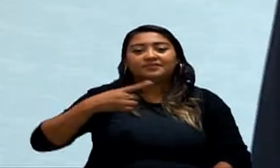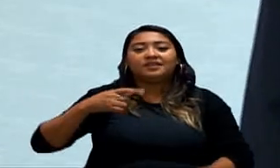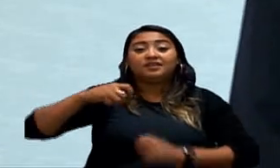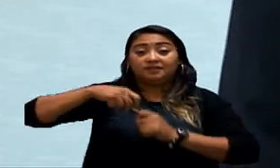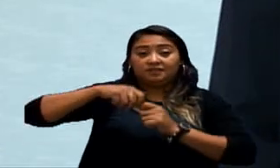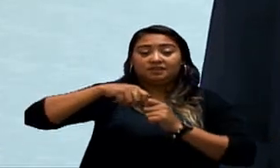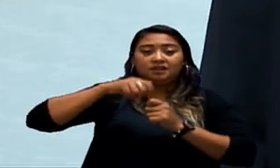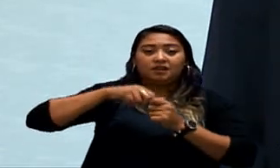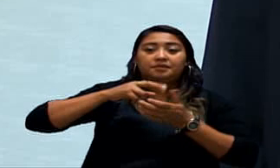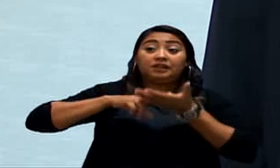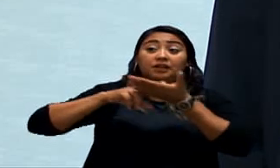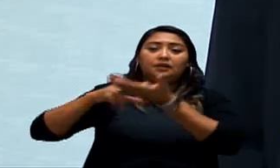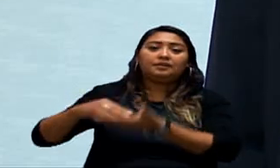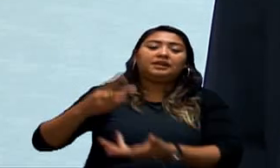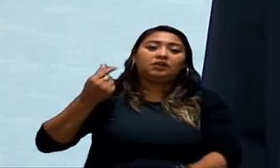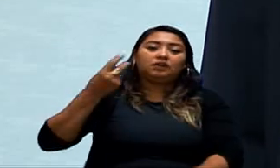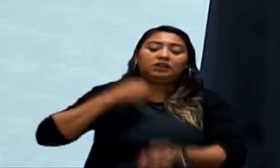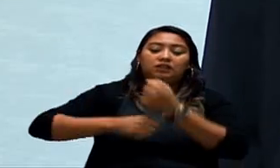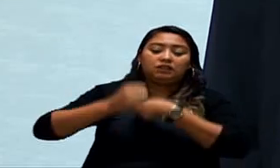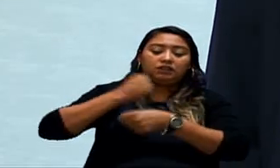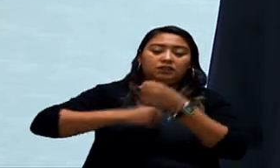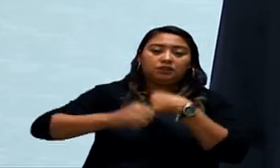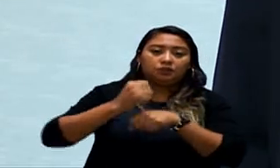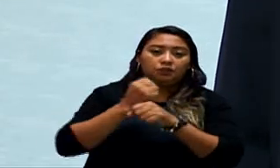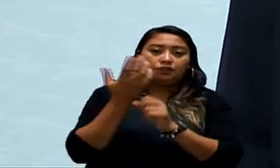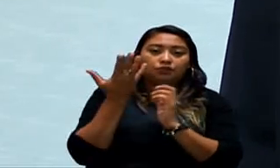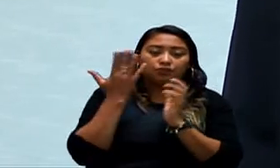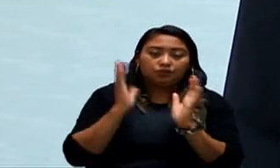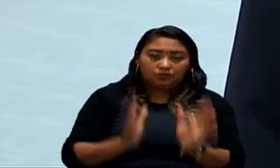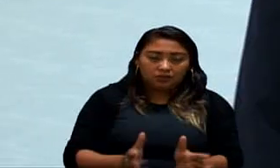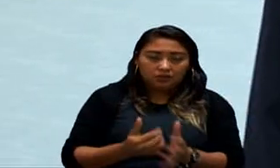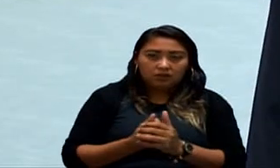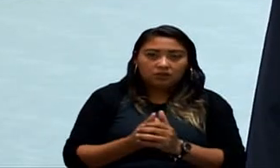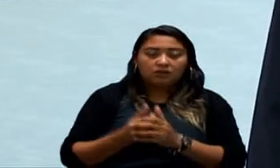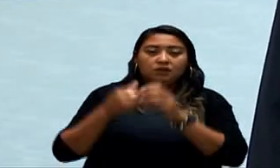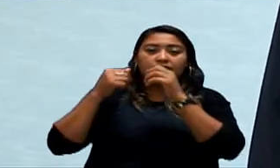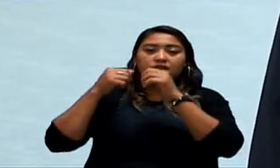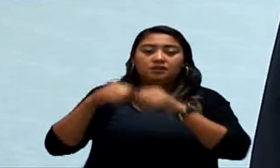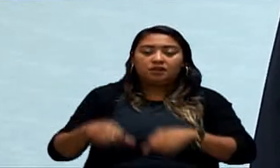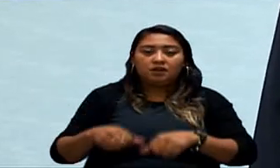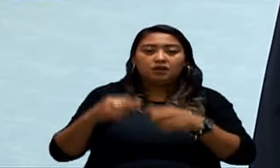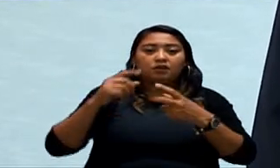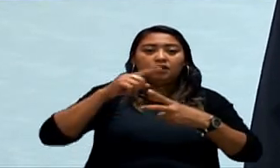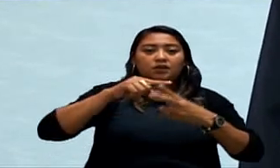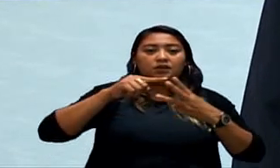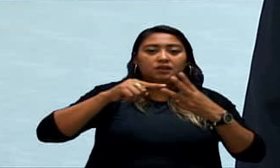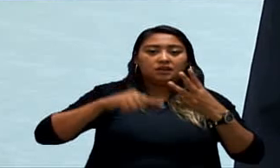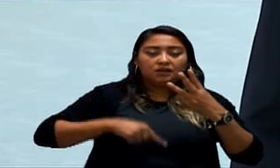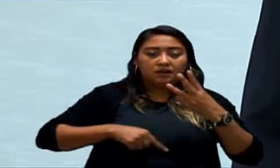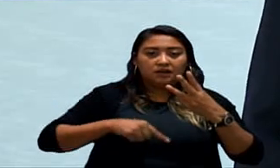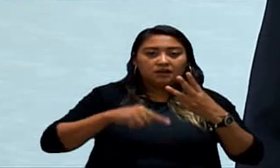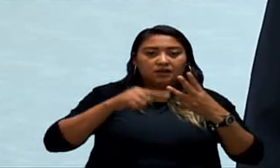encaminhamento há muitos anos e foram instalados trailers